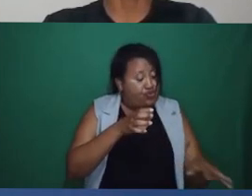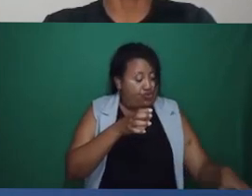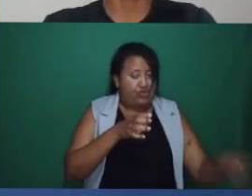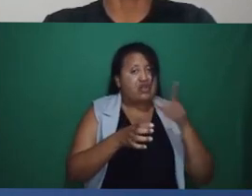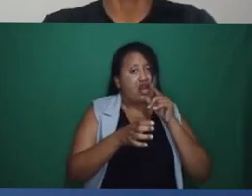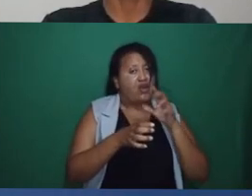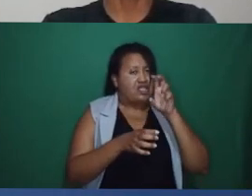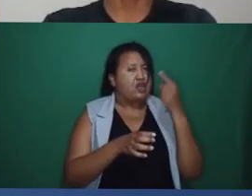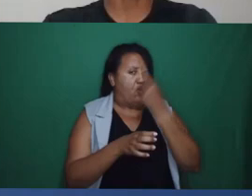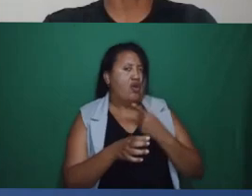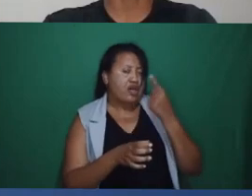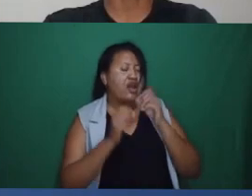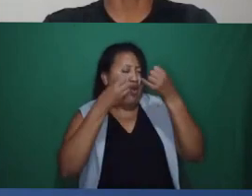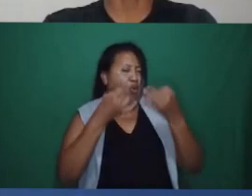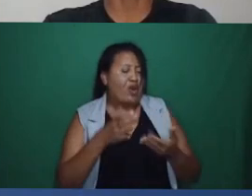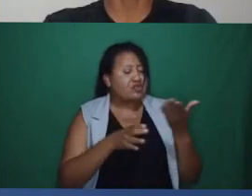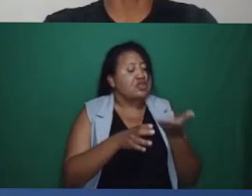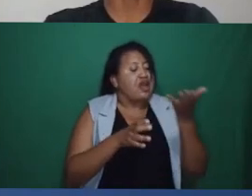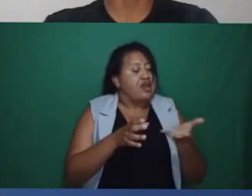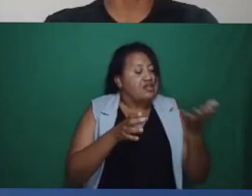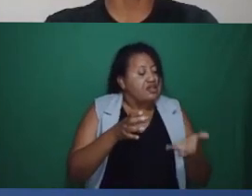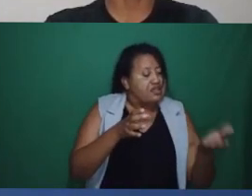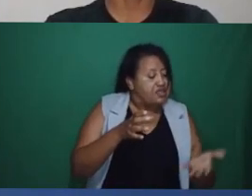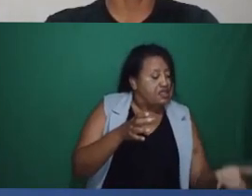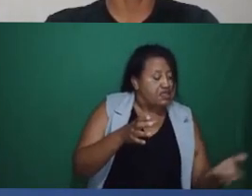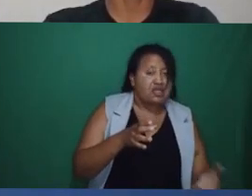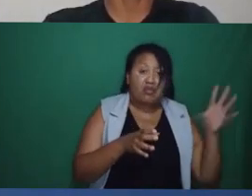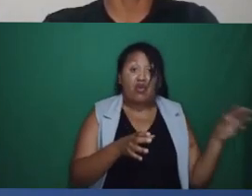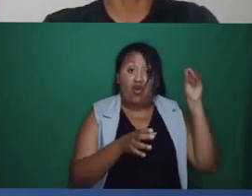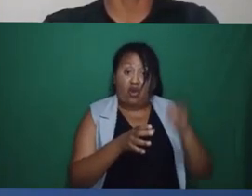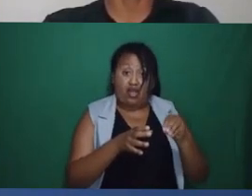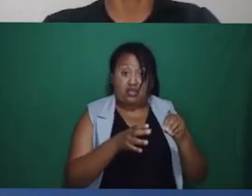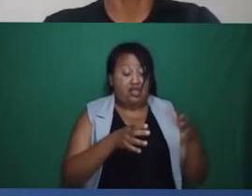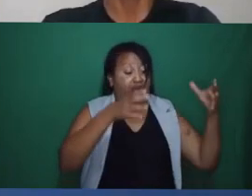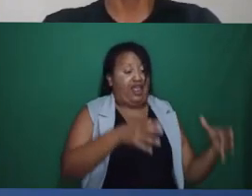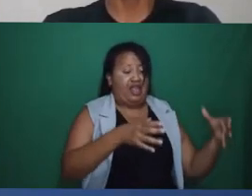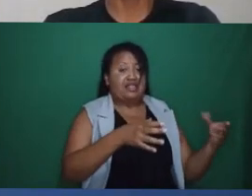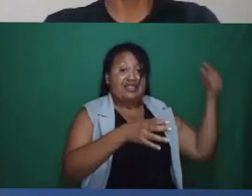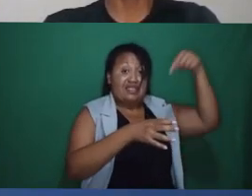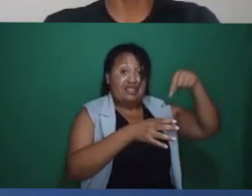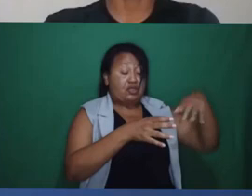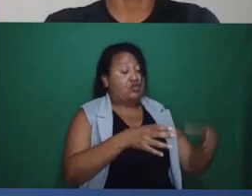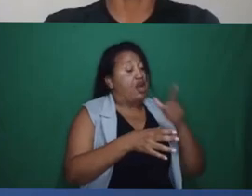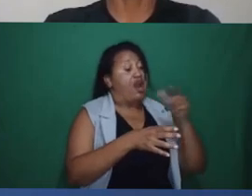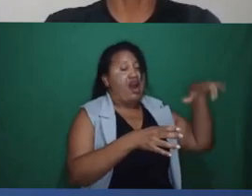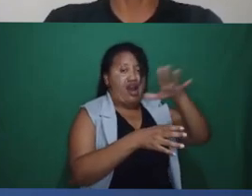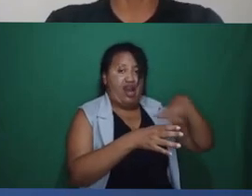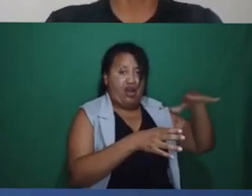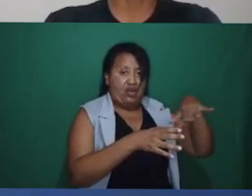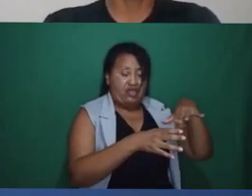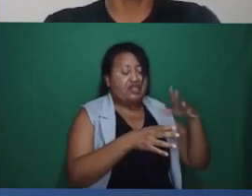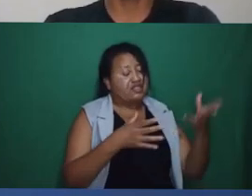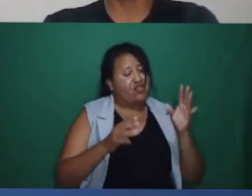máximo cinco horas quantos ralos no mínimo deverão ser adicionados ao reservatório Então vamos usar as informações Vamos